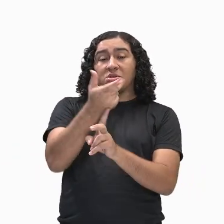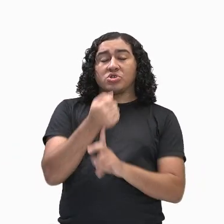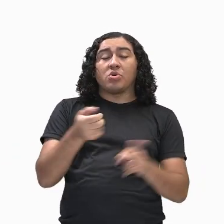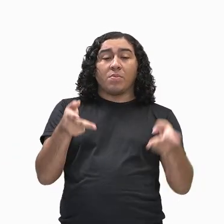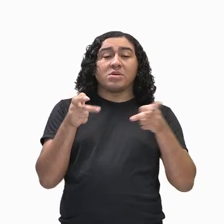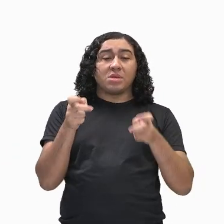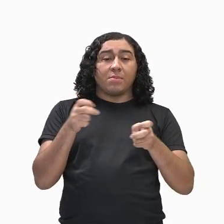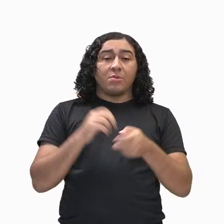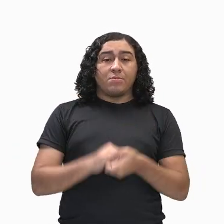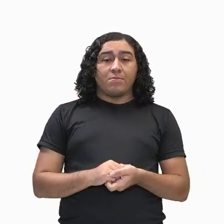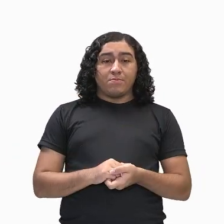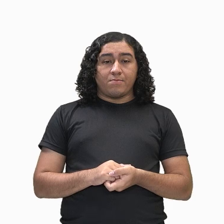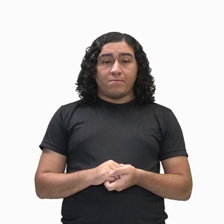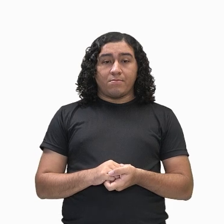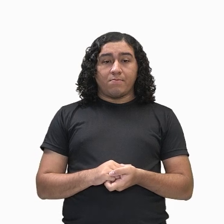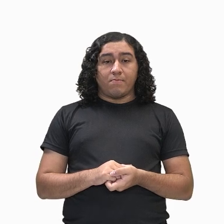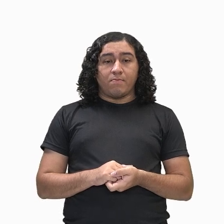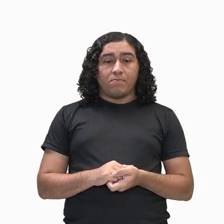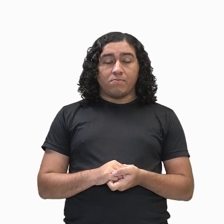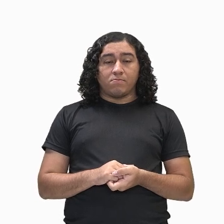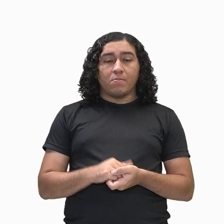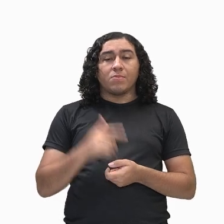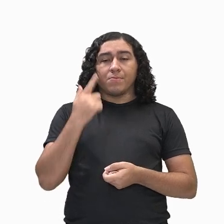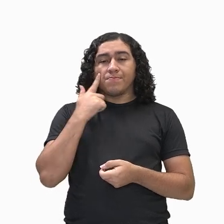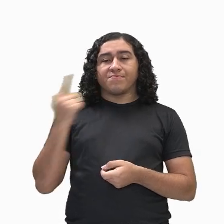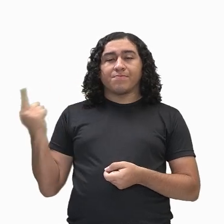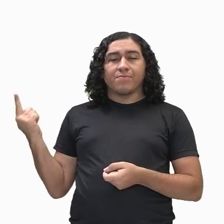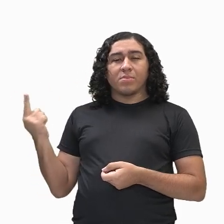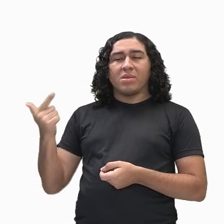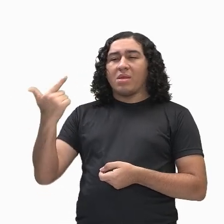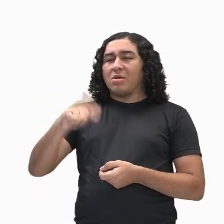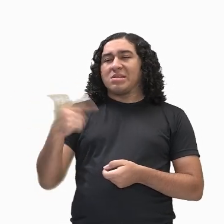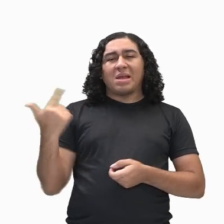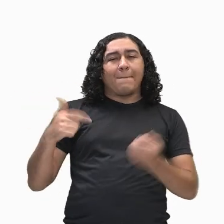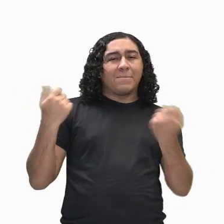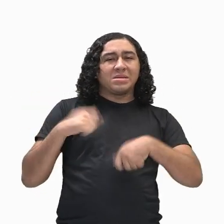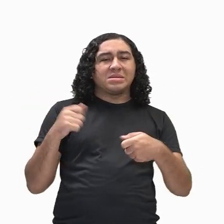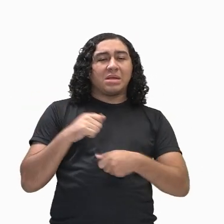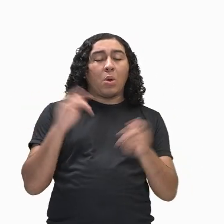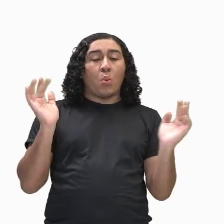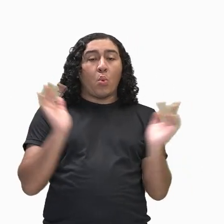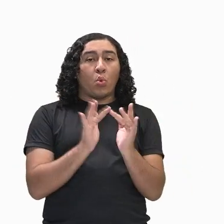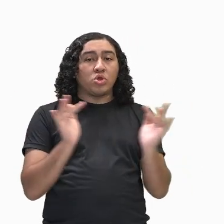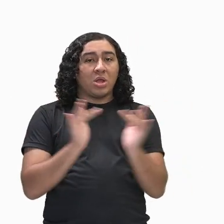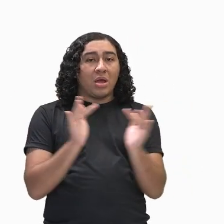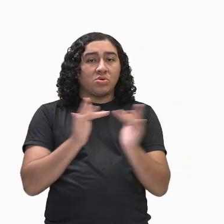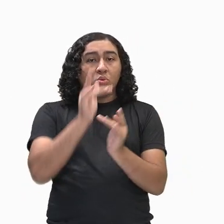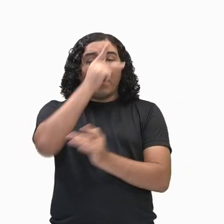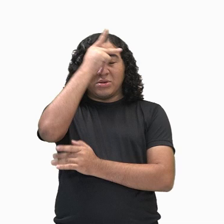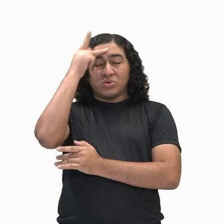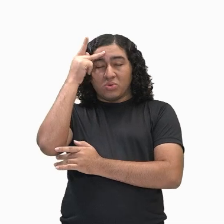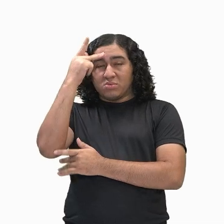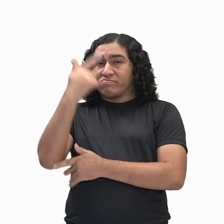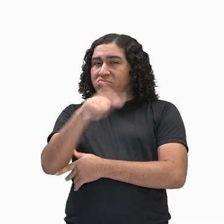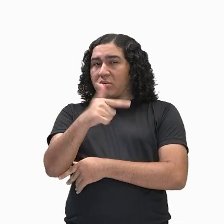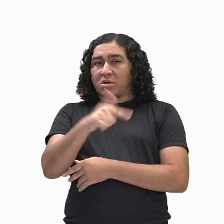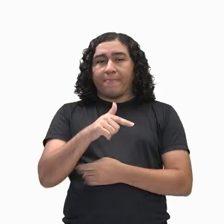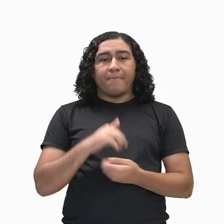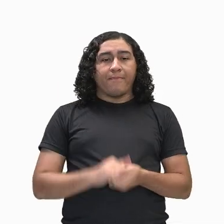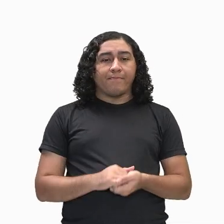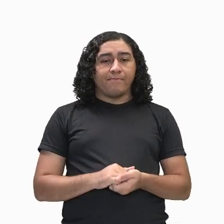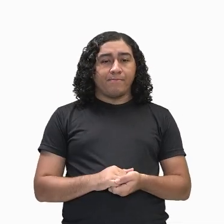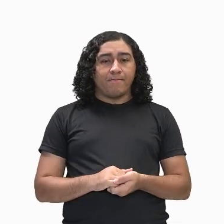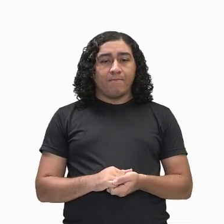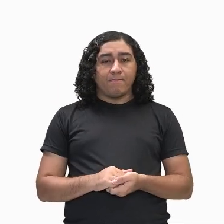percebam, aqui não tem a necessidade da interação do público, da plateia.